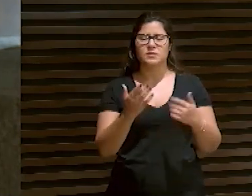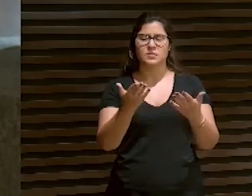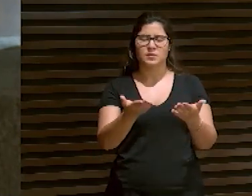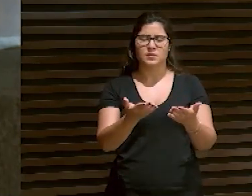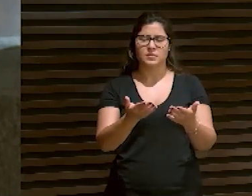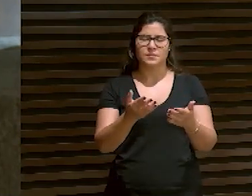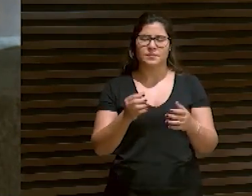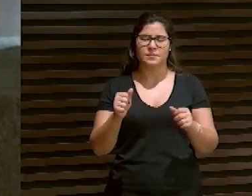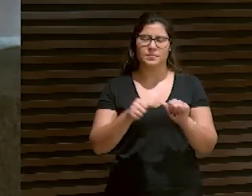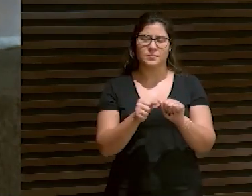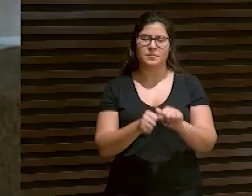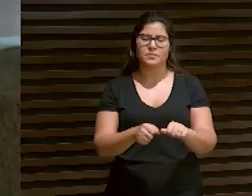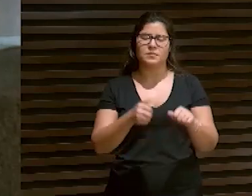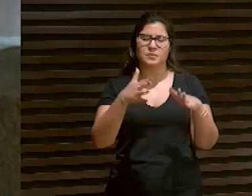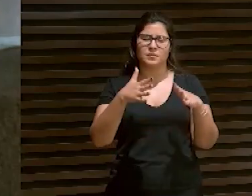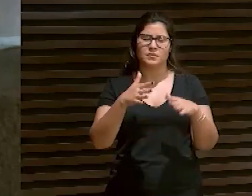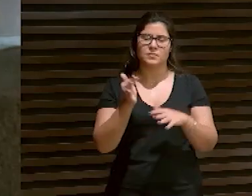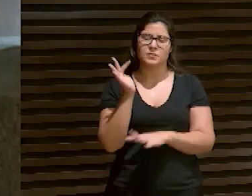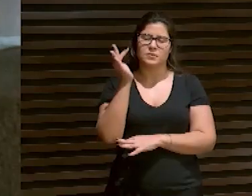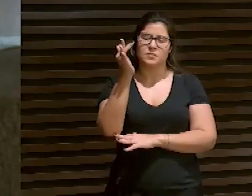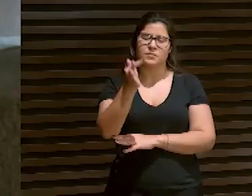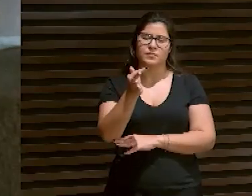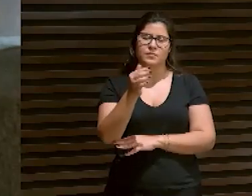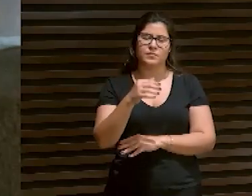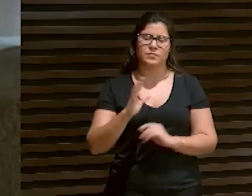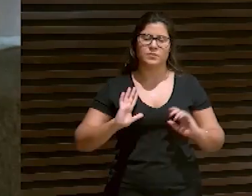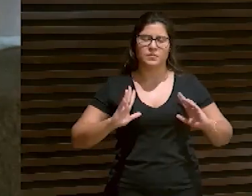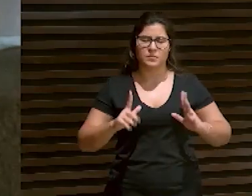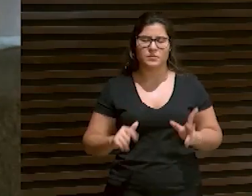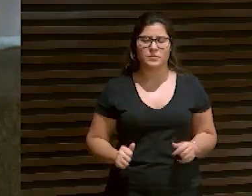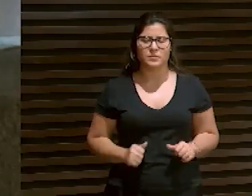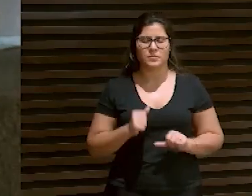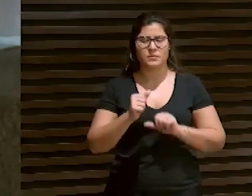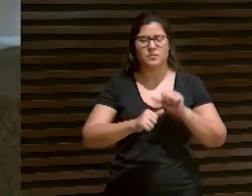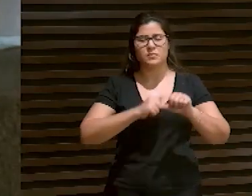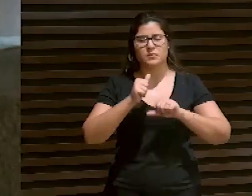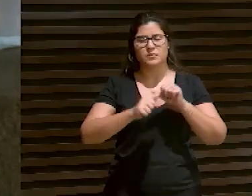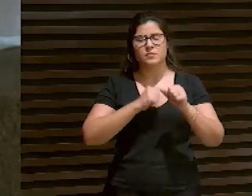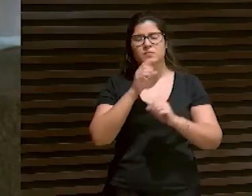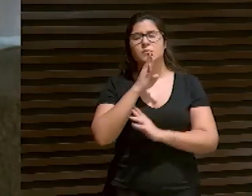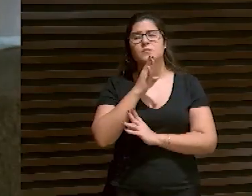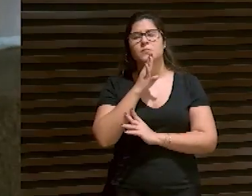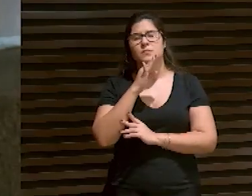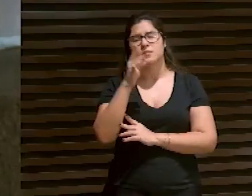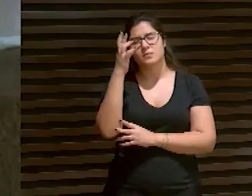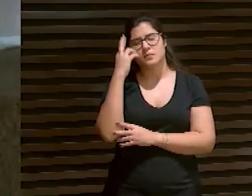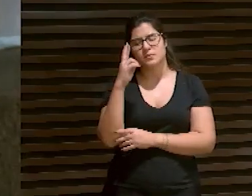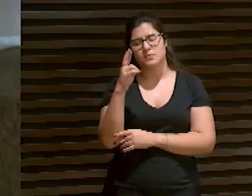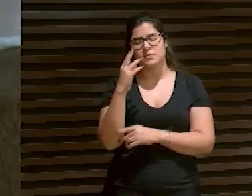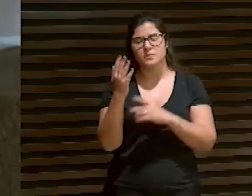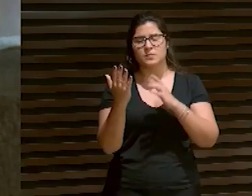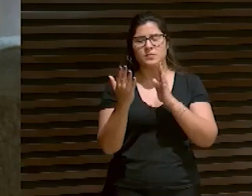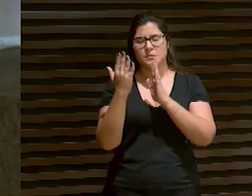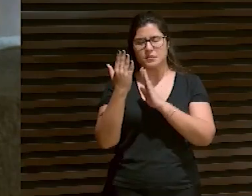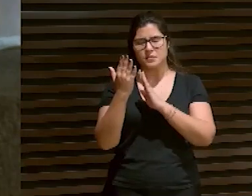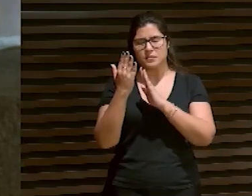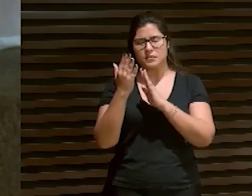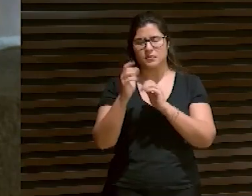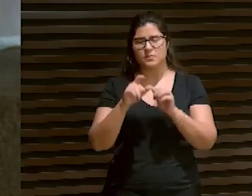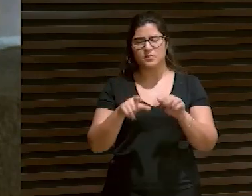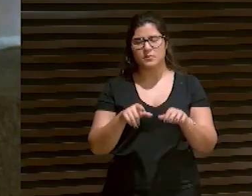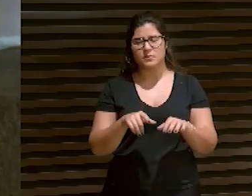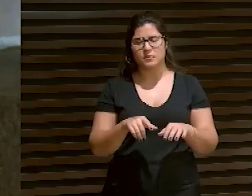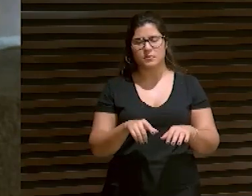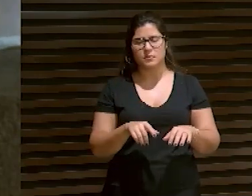criação que será feita, para os nossos corpos transformados, e porque conheceremos ao Senhor face a face, e teremos,